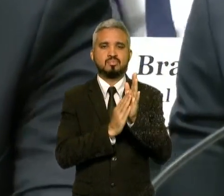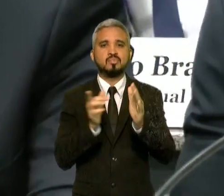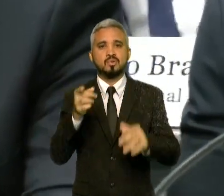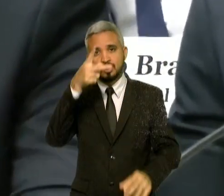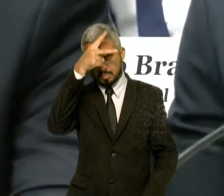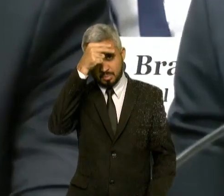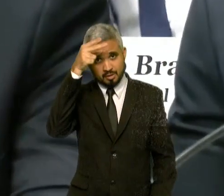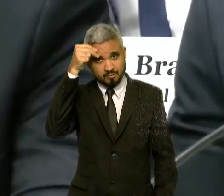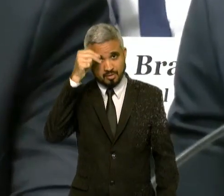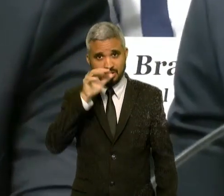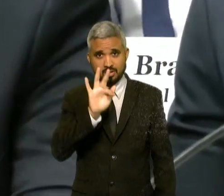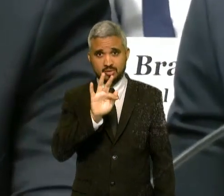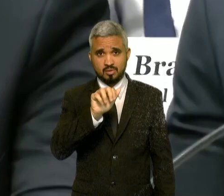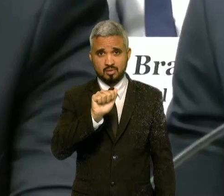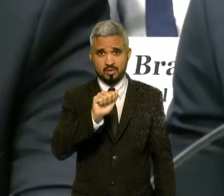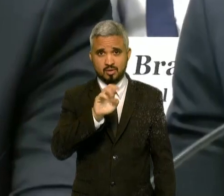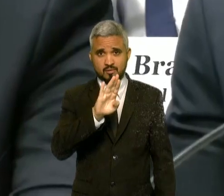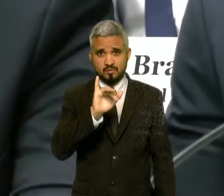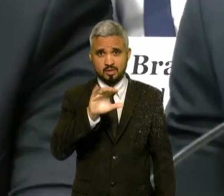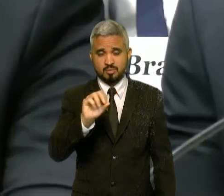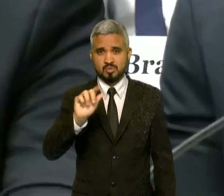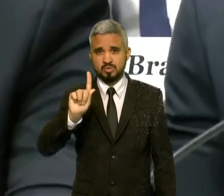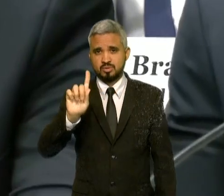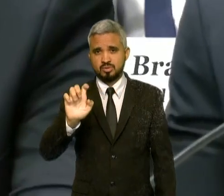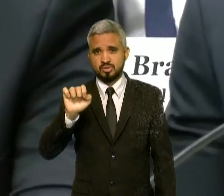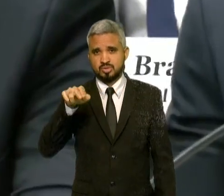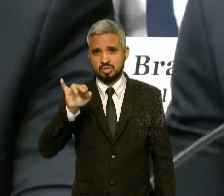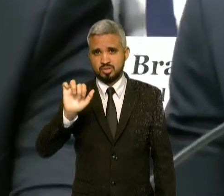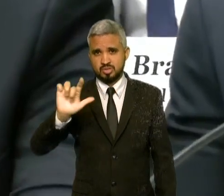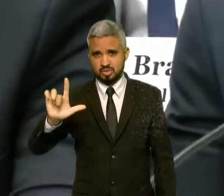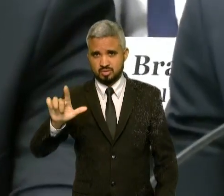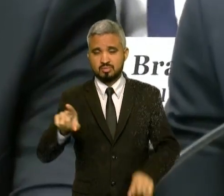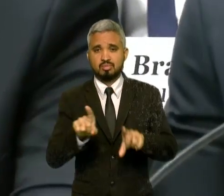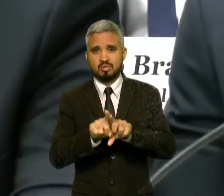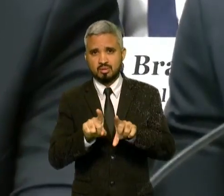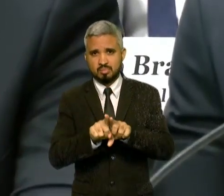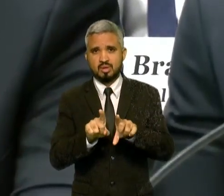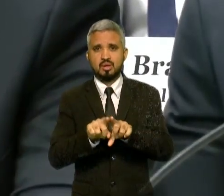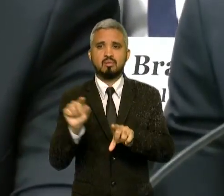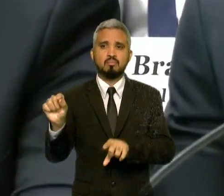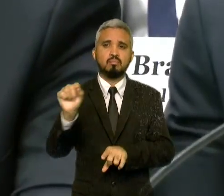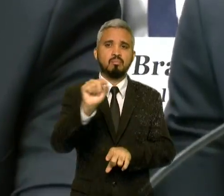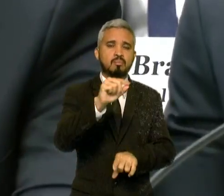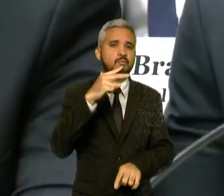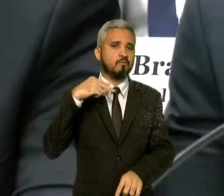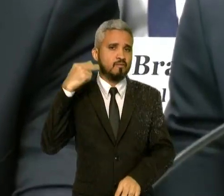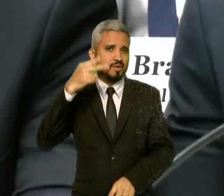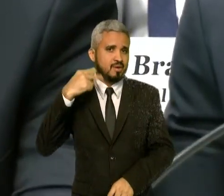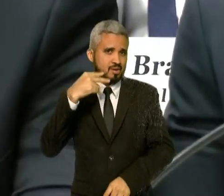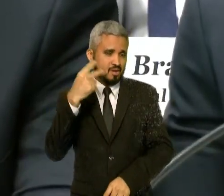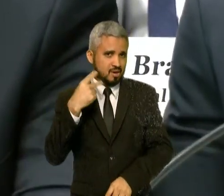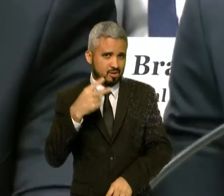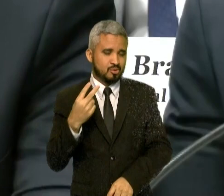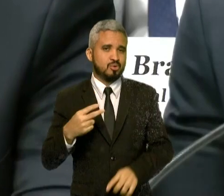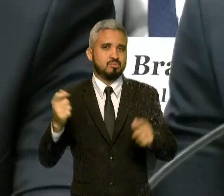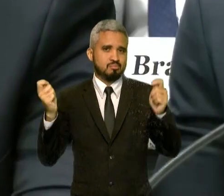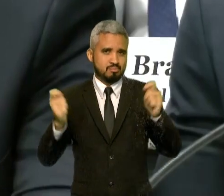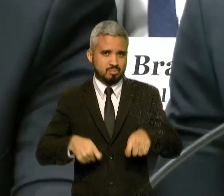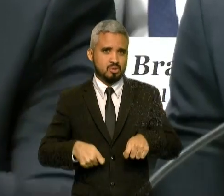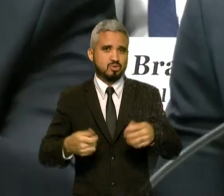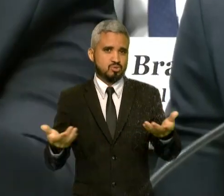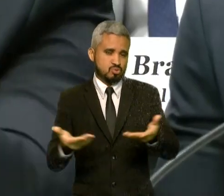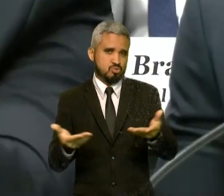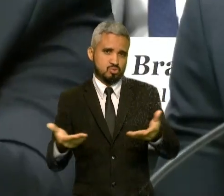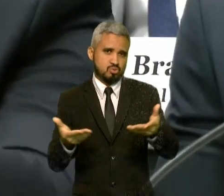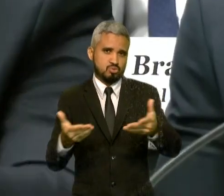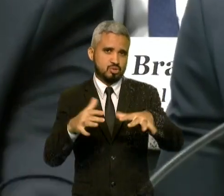também de todos os vereadores que muito gentilmente cederam a casa de vocês, a casa do povo de Caxias, para que nós pudéssemos fazer essa sessão hoje. Então,